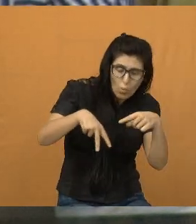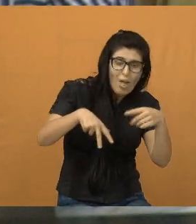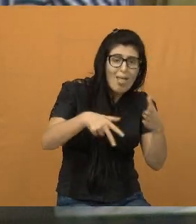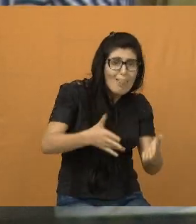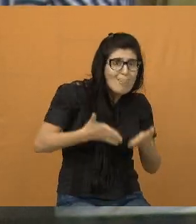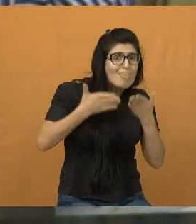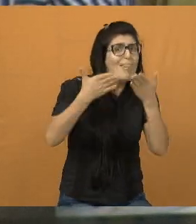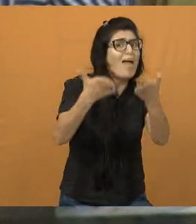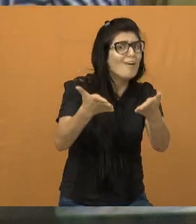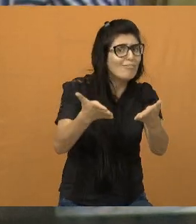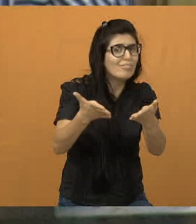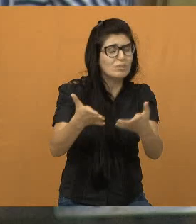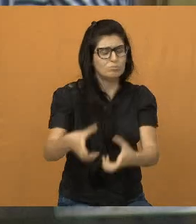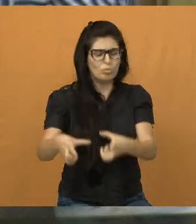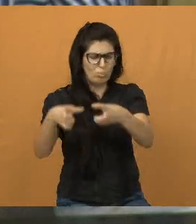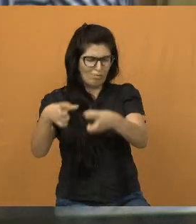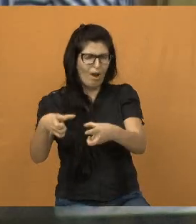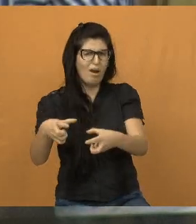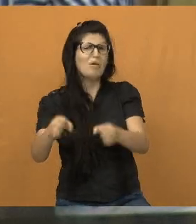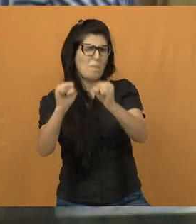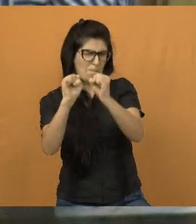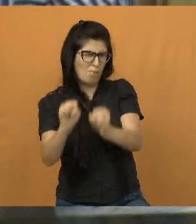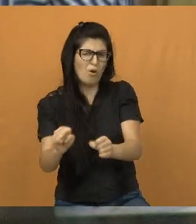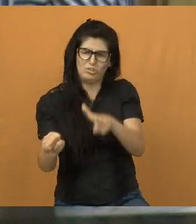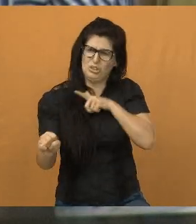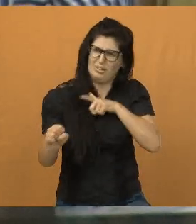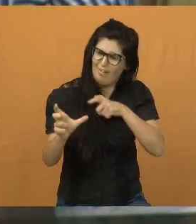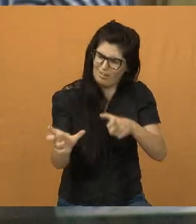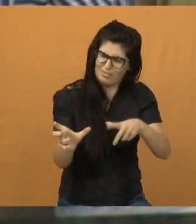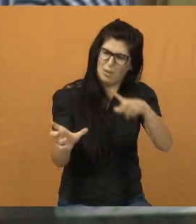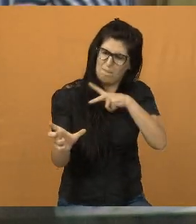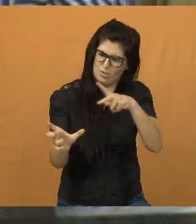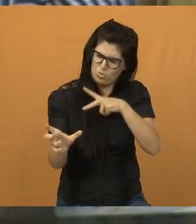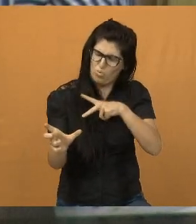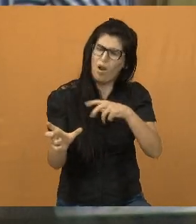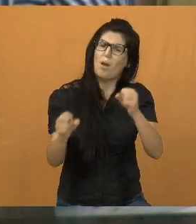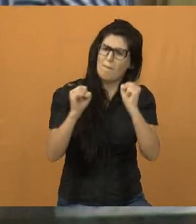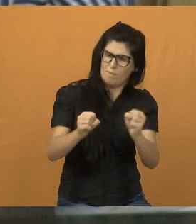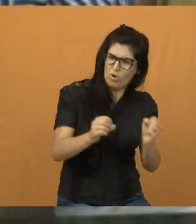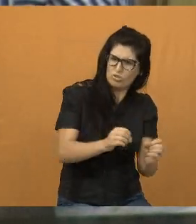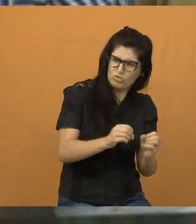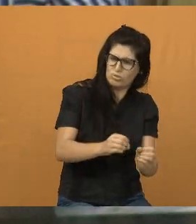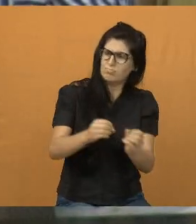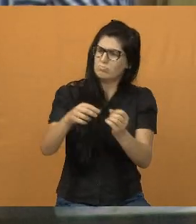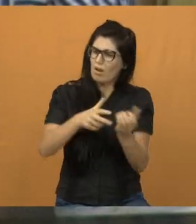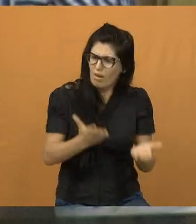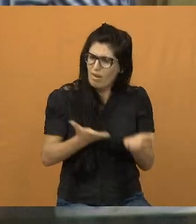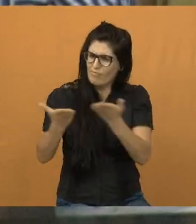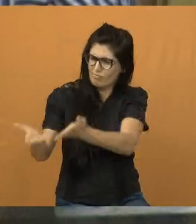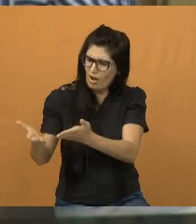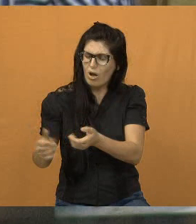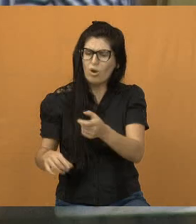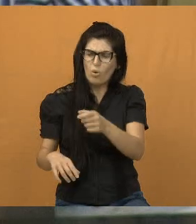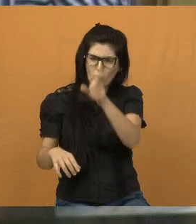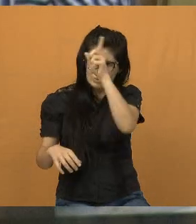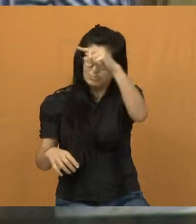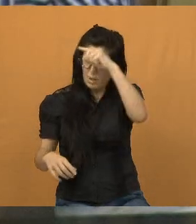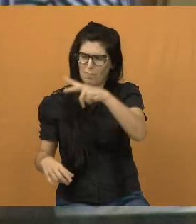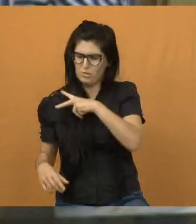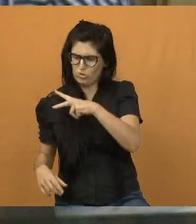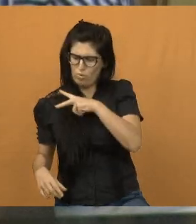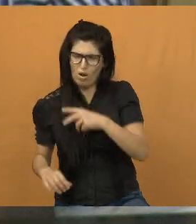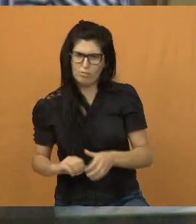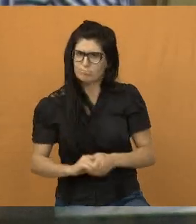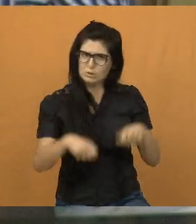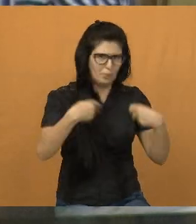que exista uma aceitação dos hospitais para que também evite problemas em relação à ambulância do